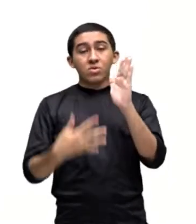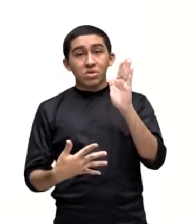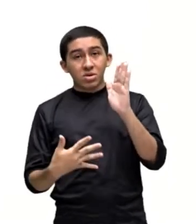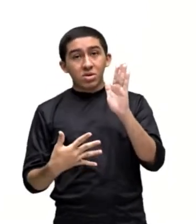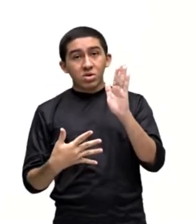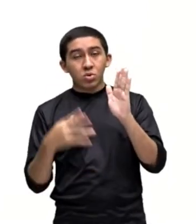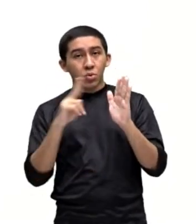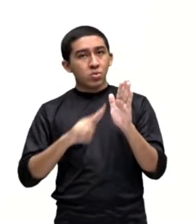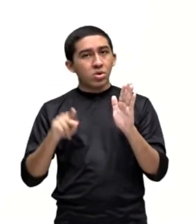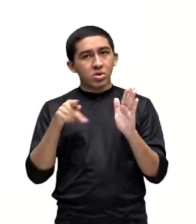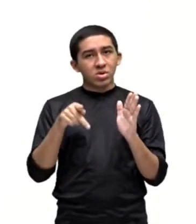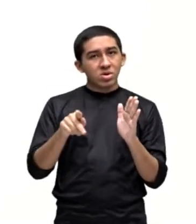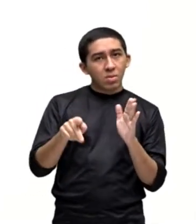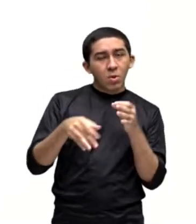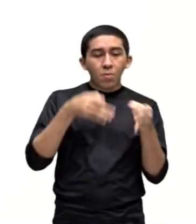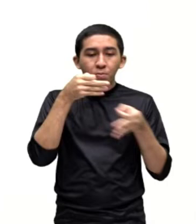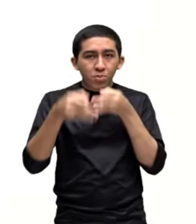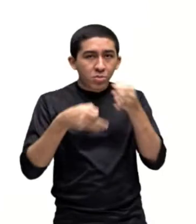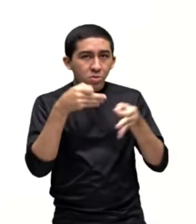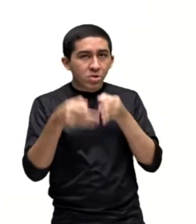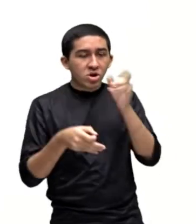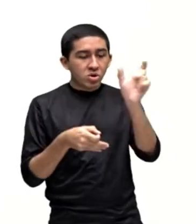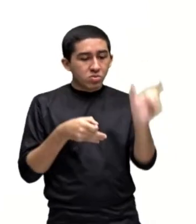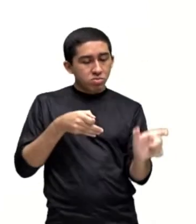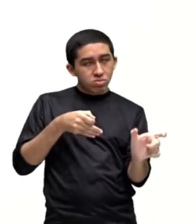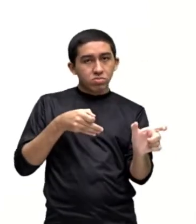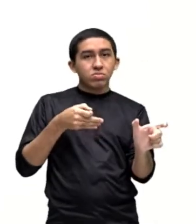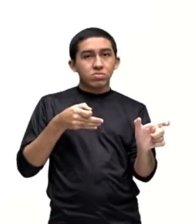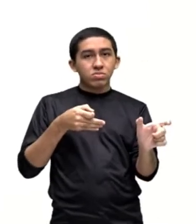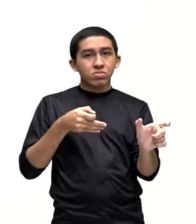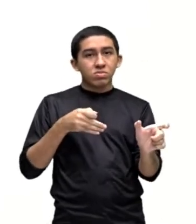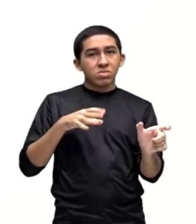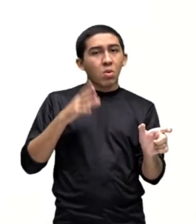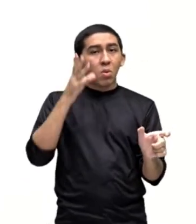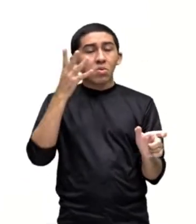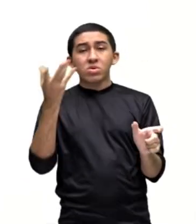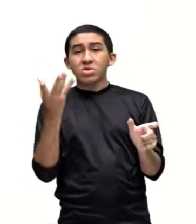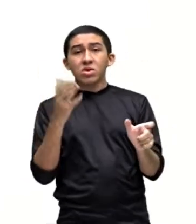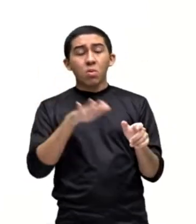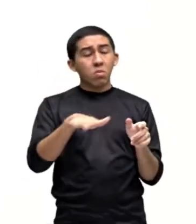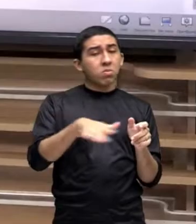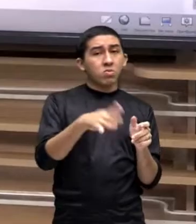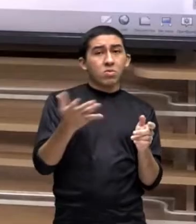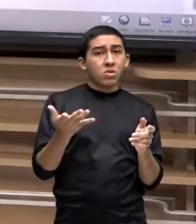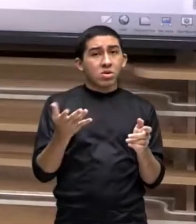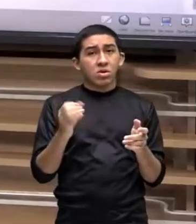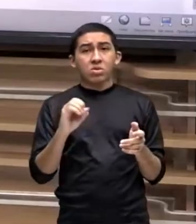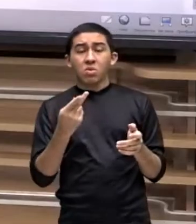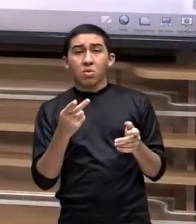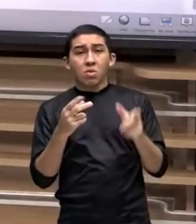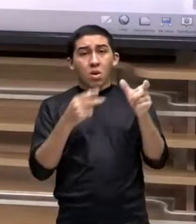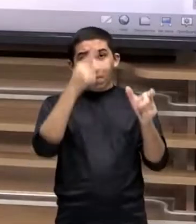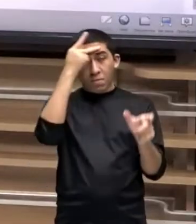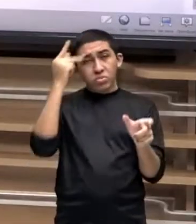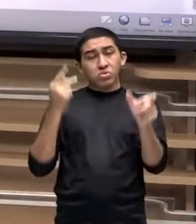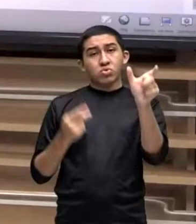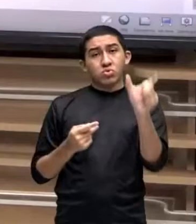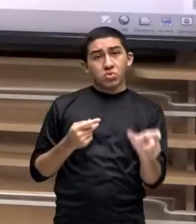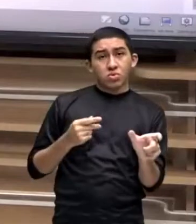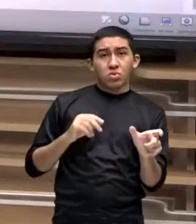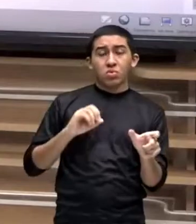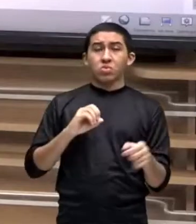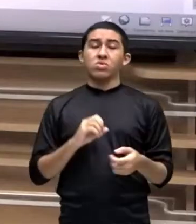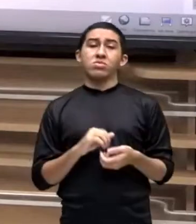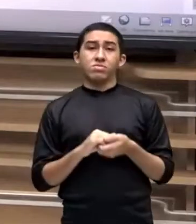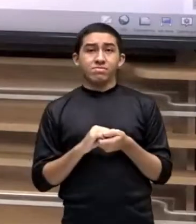muito utilizada para tecer críticas, não é? Há situações corriqueiras cotidianas, mas também há situações maiores, sociais e assim